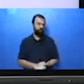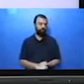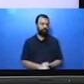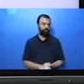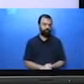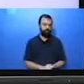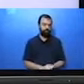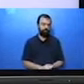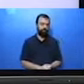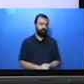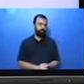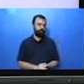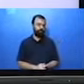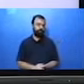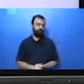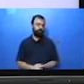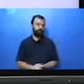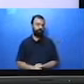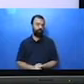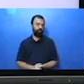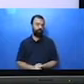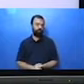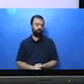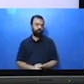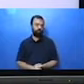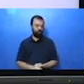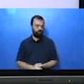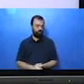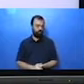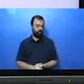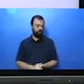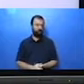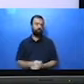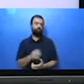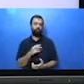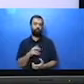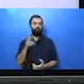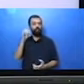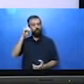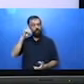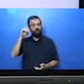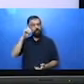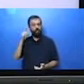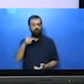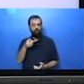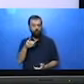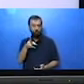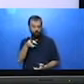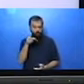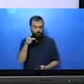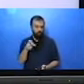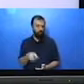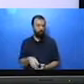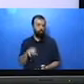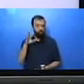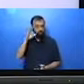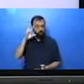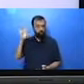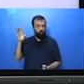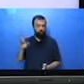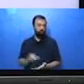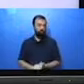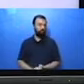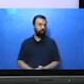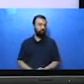cone e o prisma. E nós percebemos que tudo isso faz parte do nosso dia a dia. Vamos refletir?